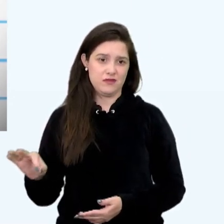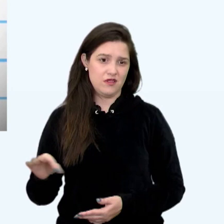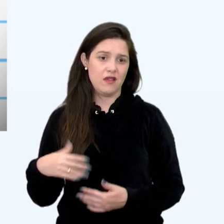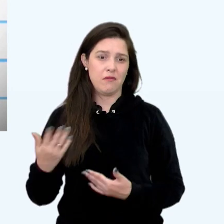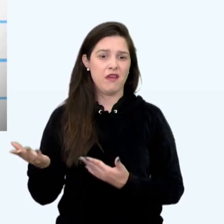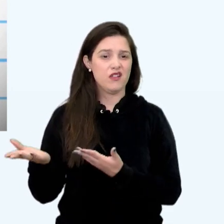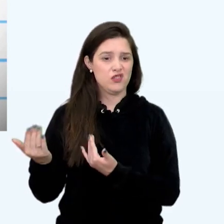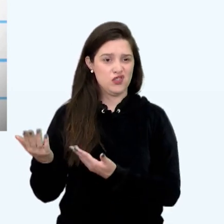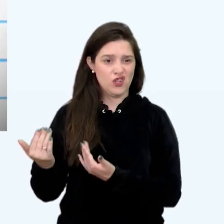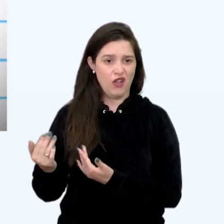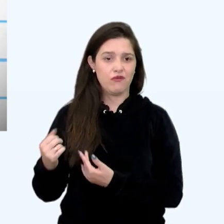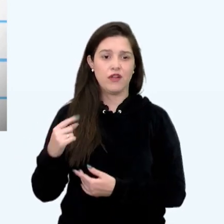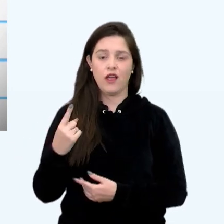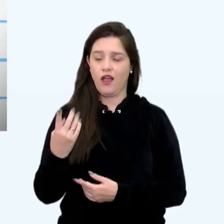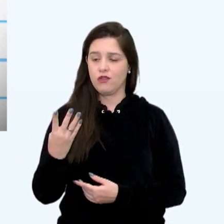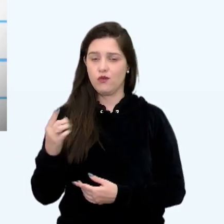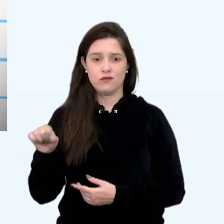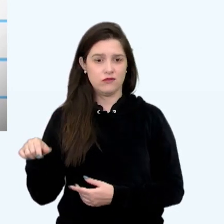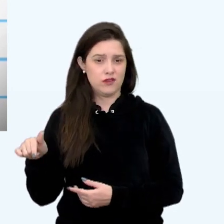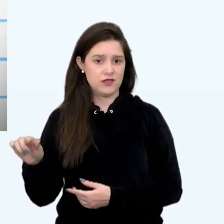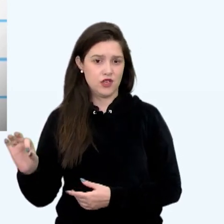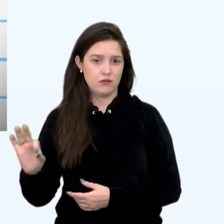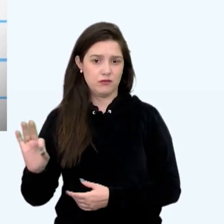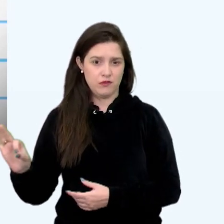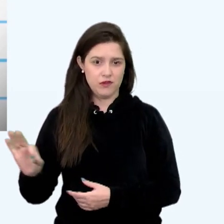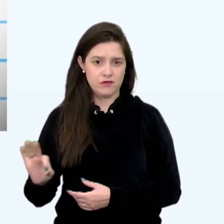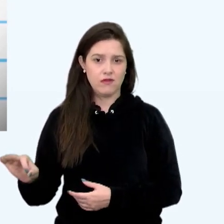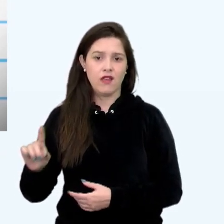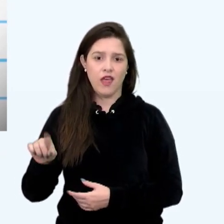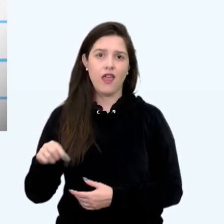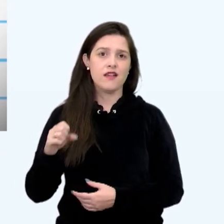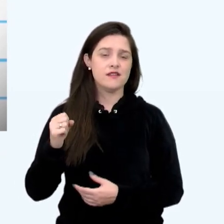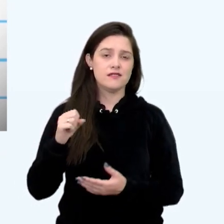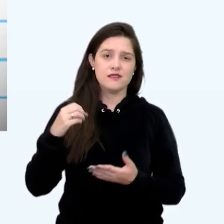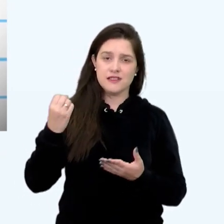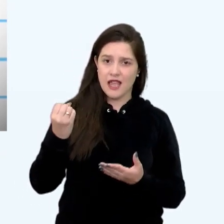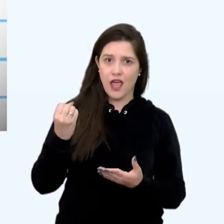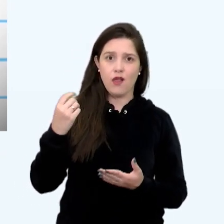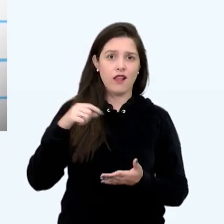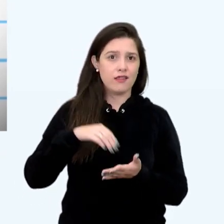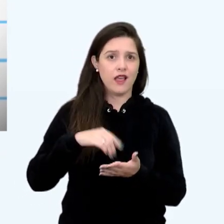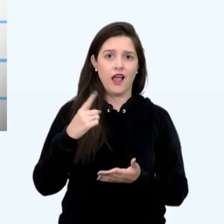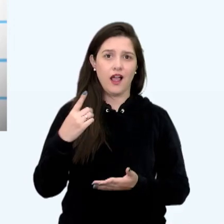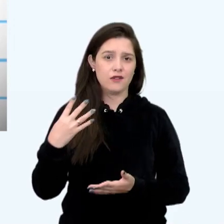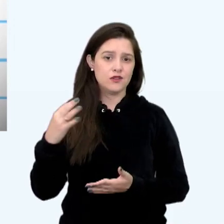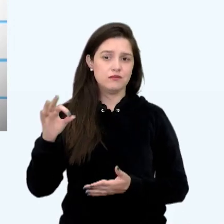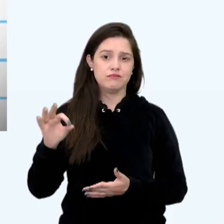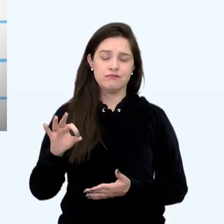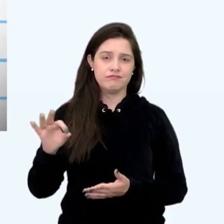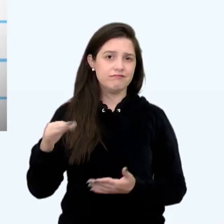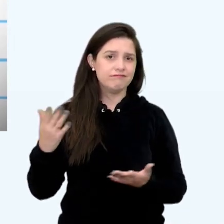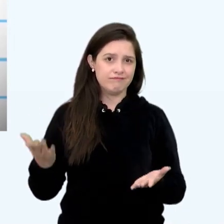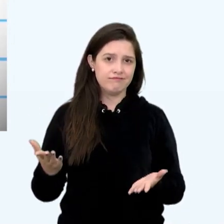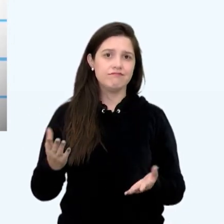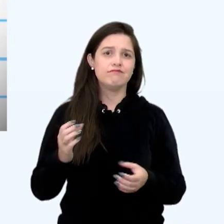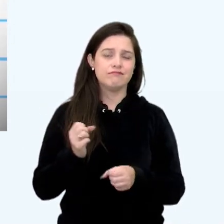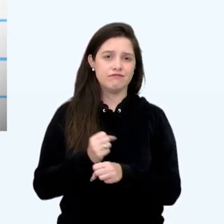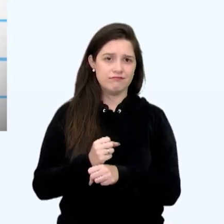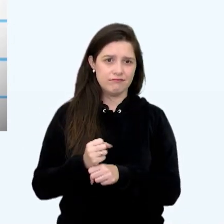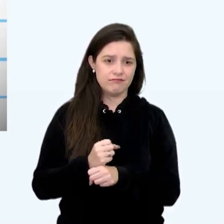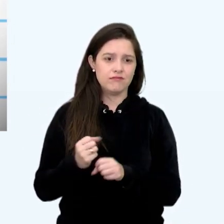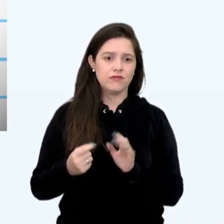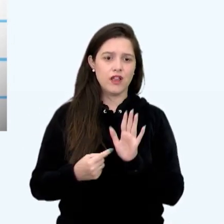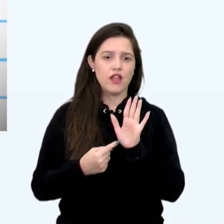jovens, na faixa de 0 a 14 anos, deverão representar 14,7% da população em 2060, frente